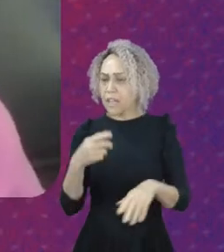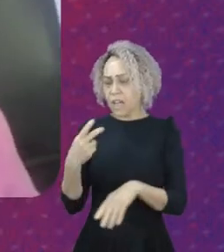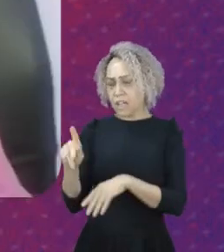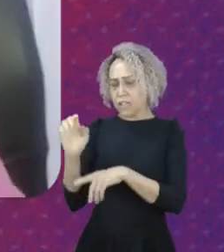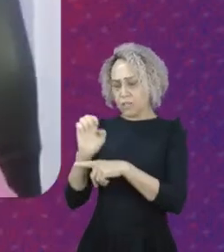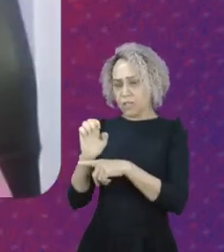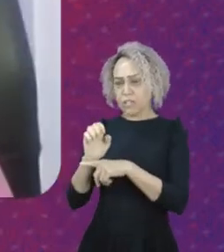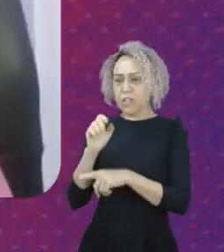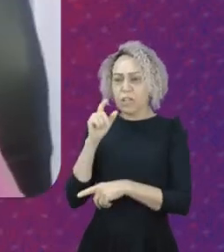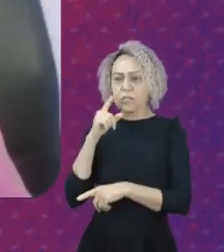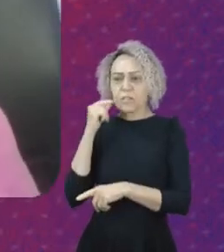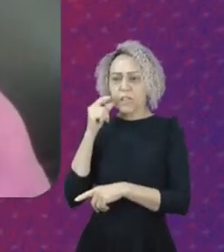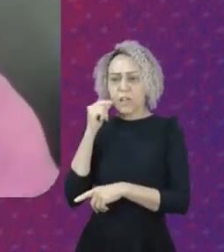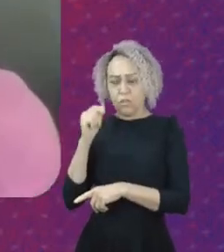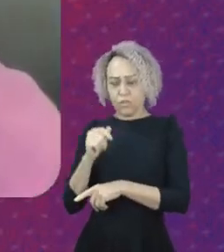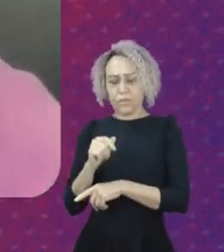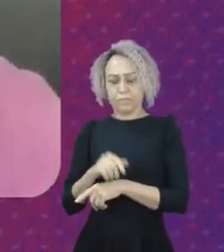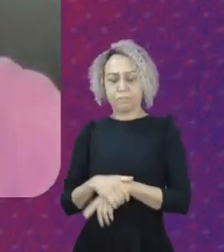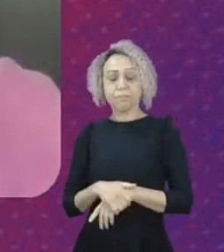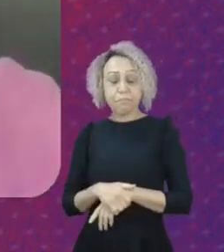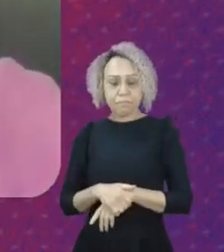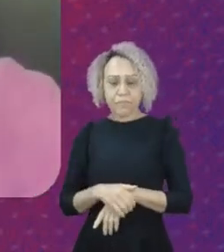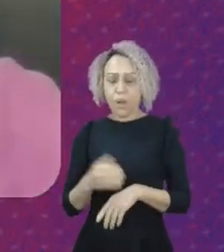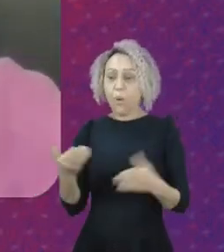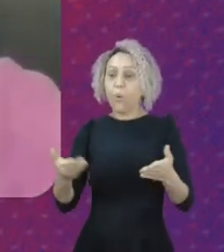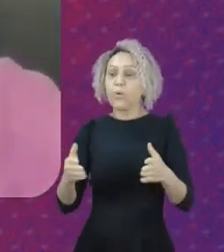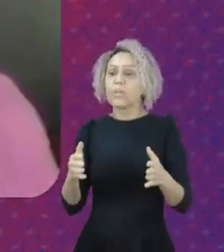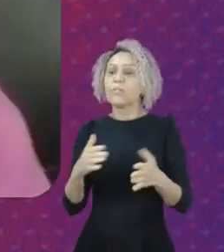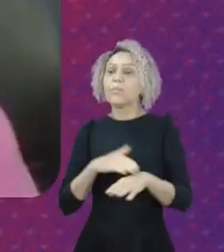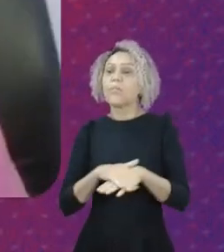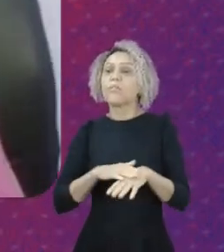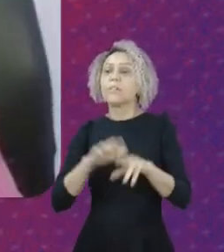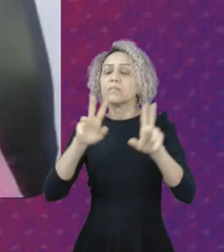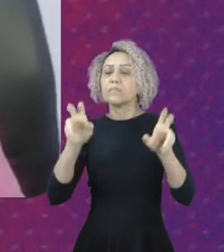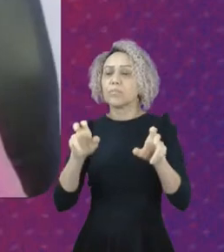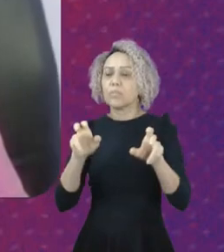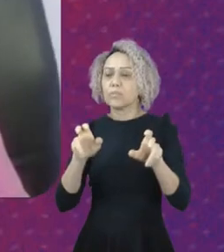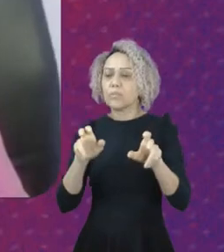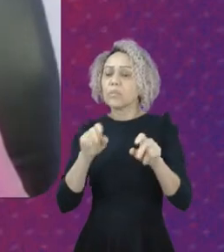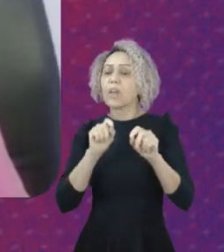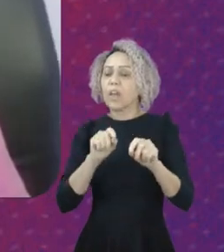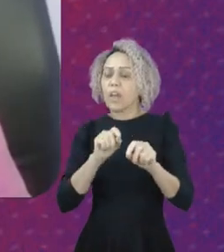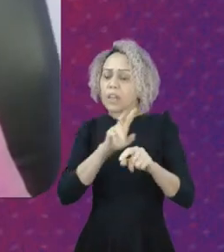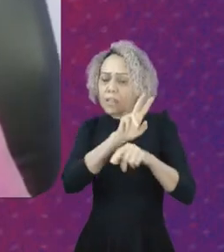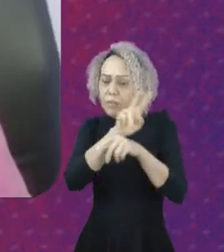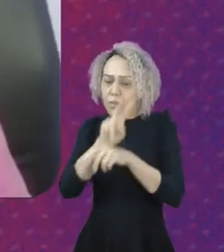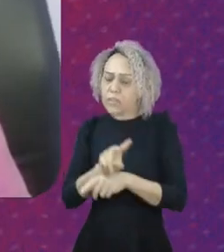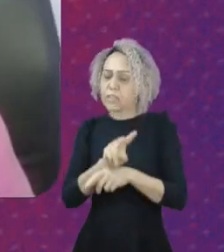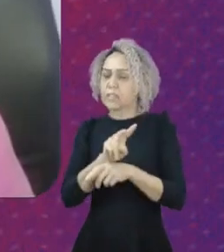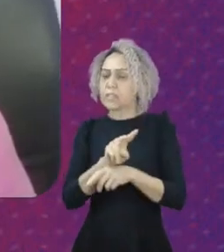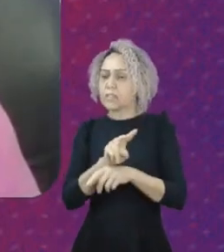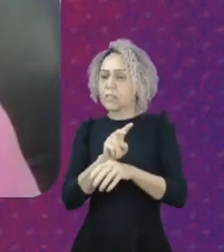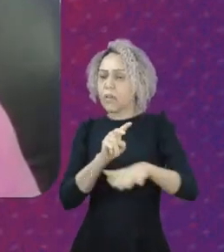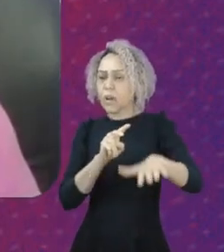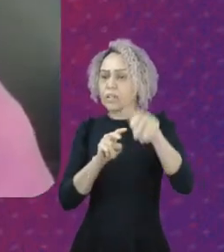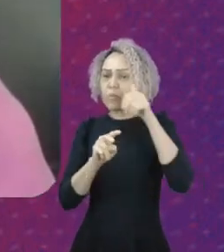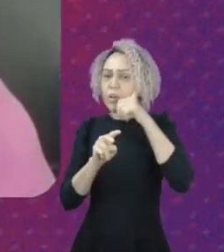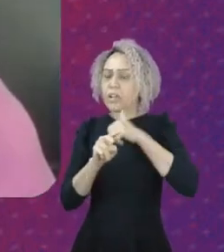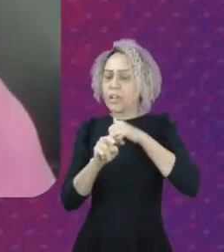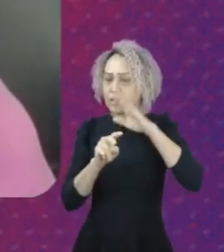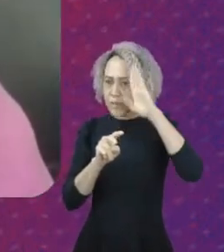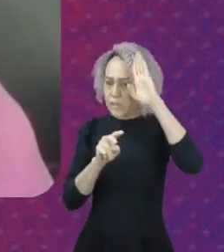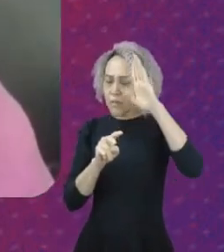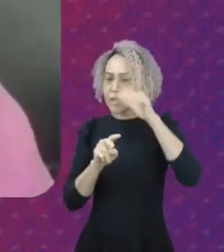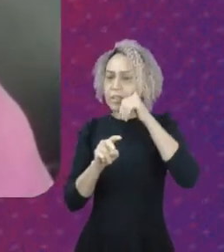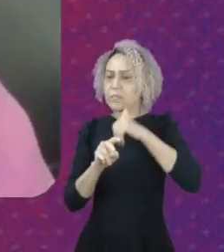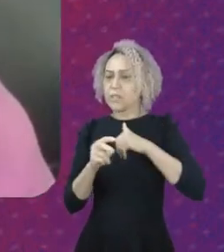a oportunidade de dialogar sobre esses serviços de proteção à mulher, sobretudo das mulheres que estão localizadas